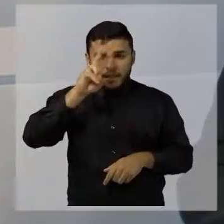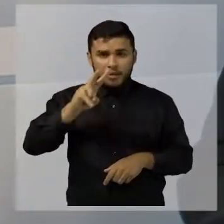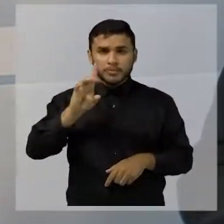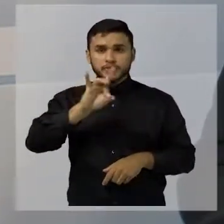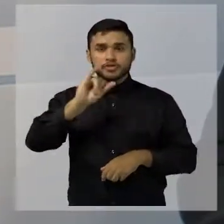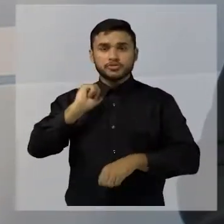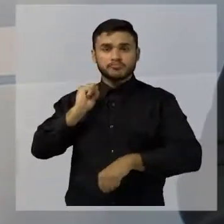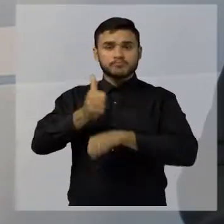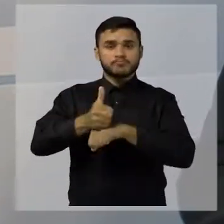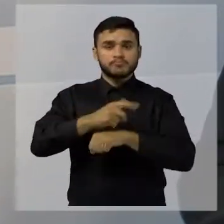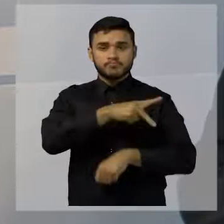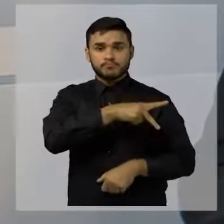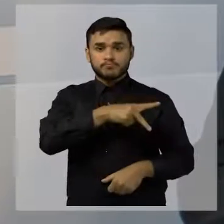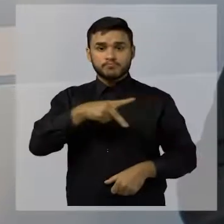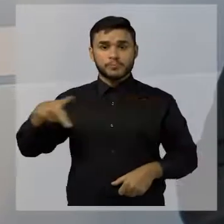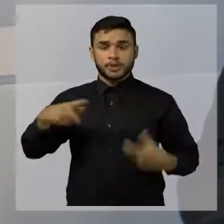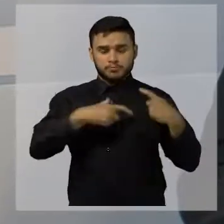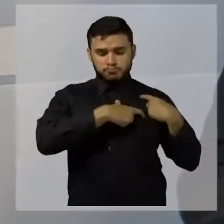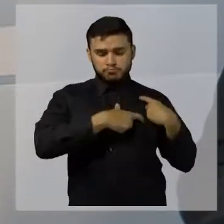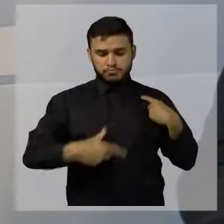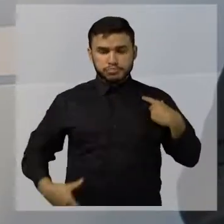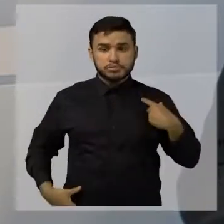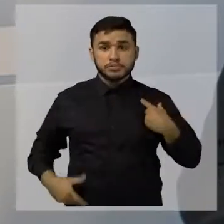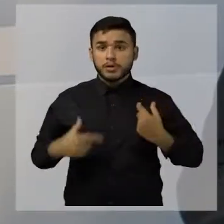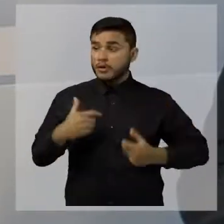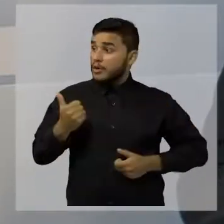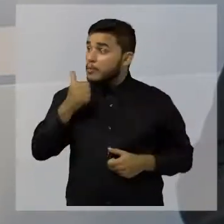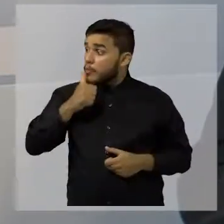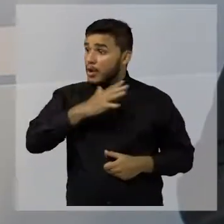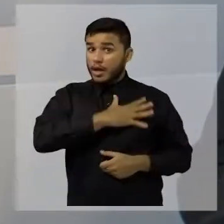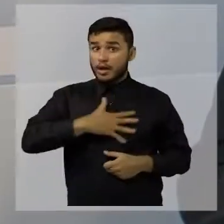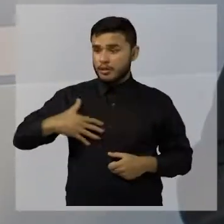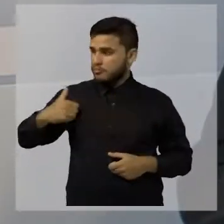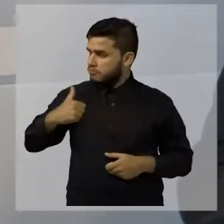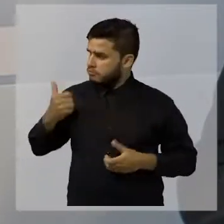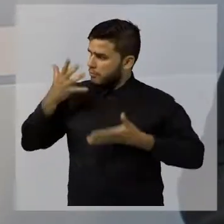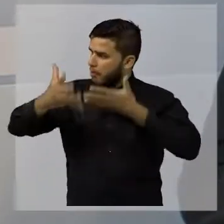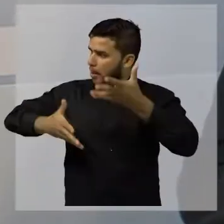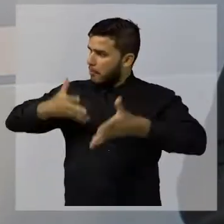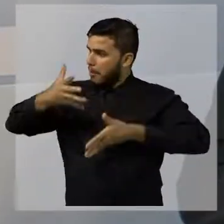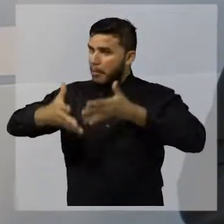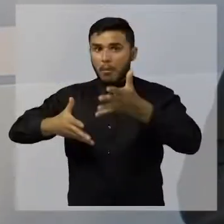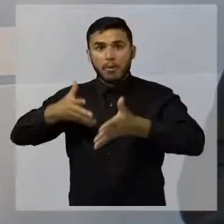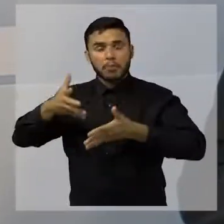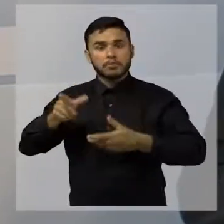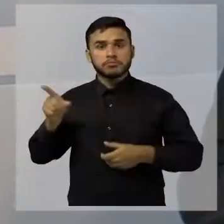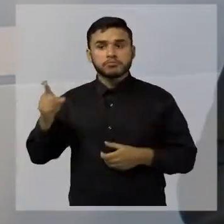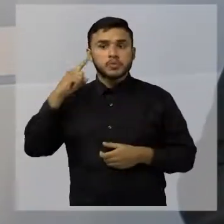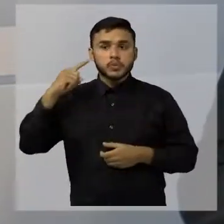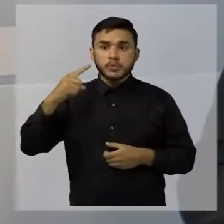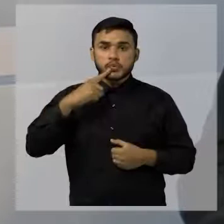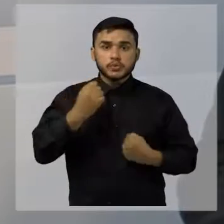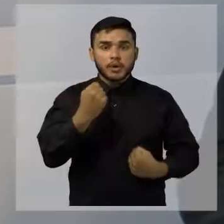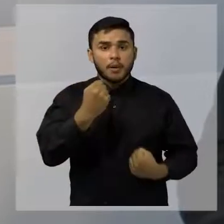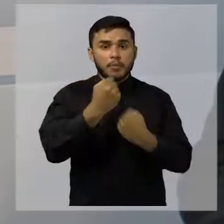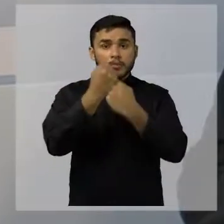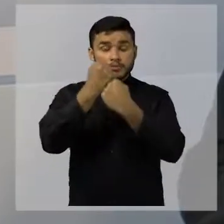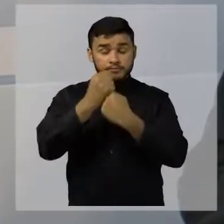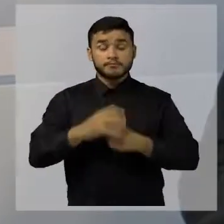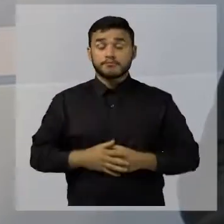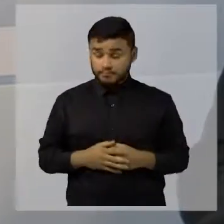ela defendeu, né, um segmento tão importante que é o segmento dos surdos. E nós temos a pastoral do surdo lá